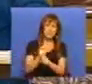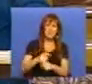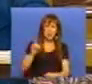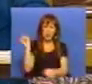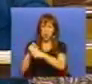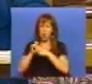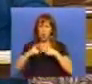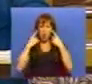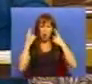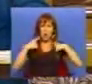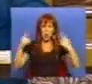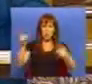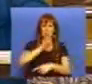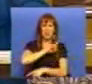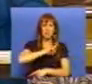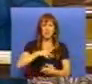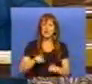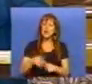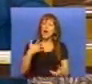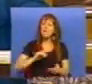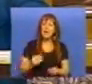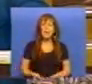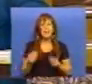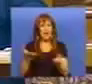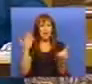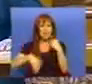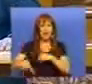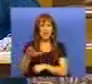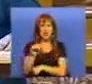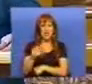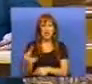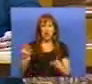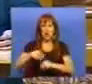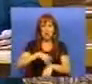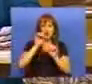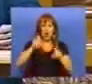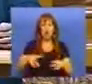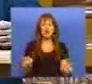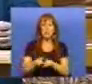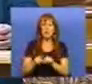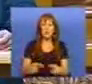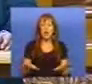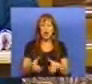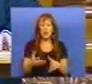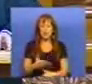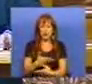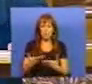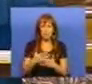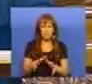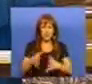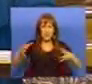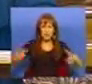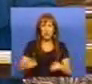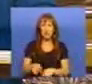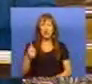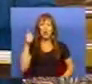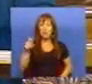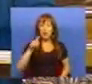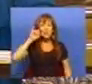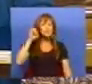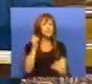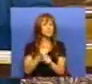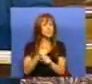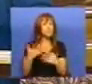parcerias público-privadas e pretende entregar mais 10 novos hospitais aos grandes grupos financeiros. O Bloco de Esquerda